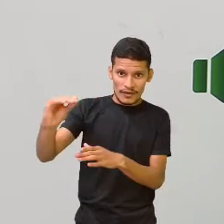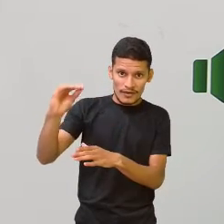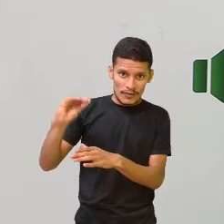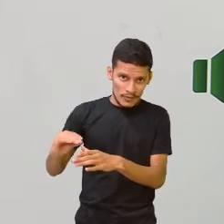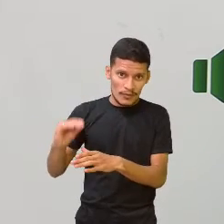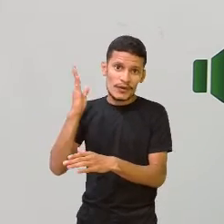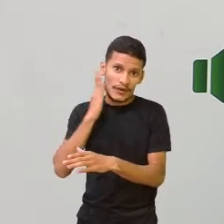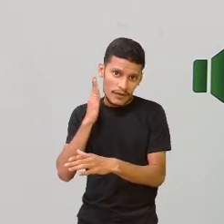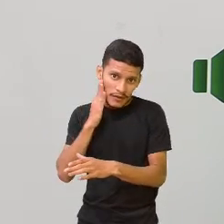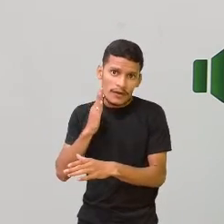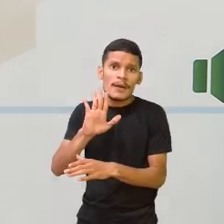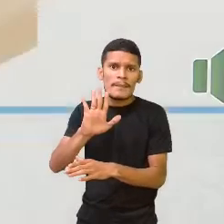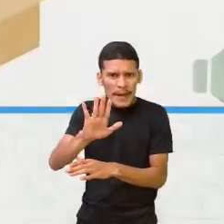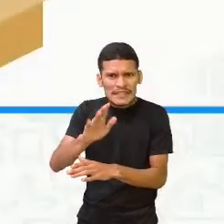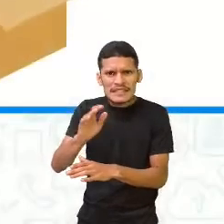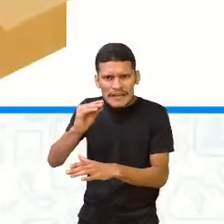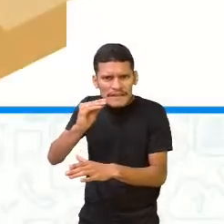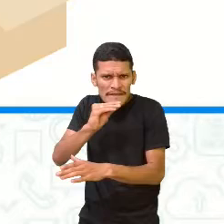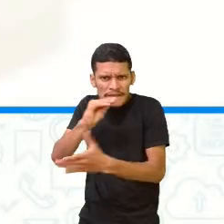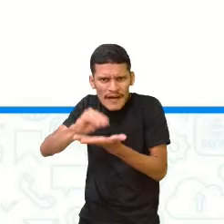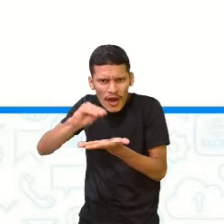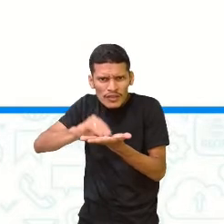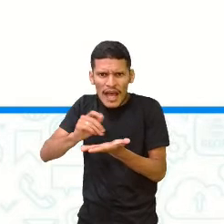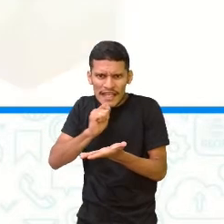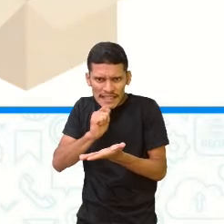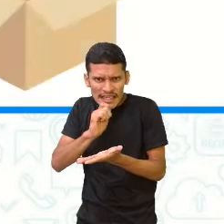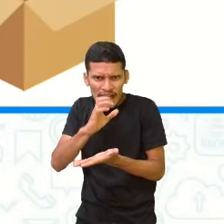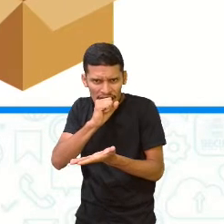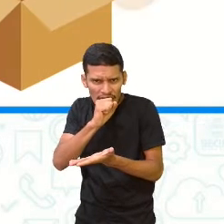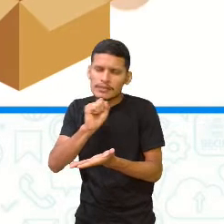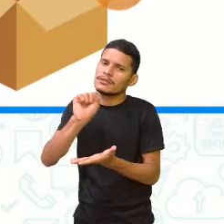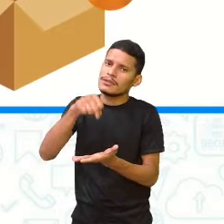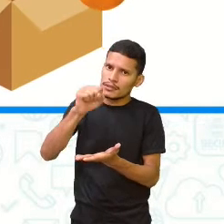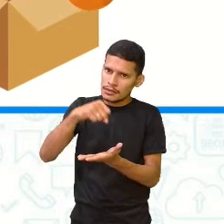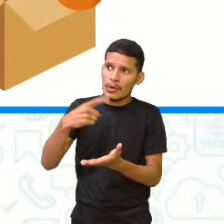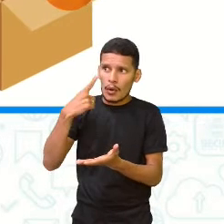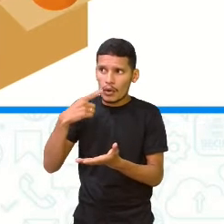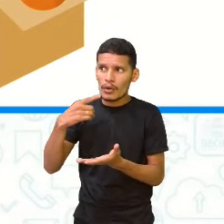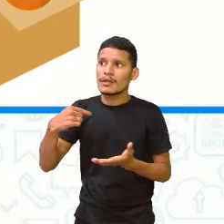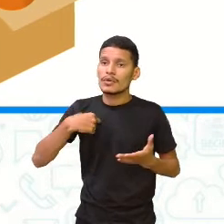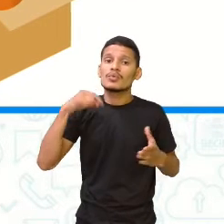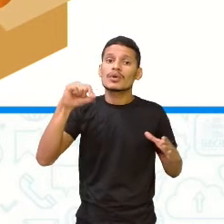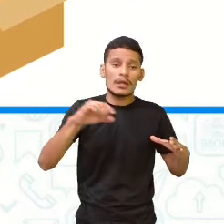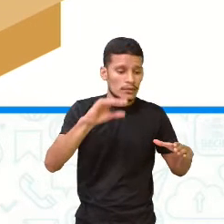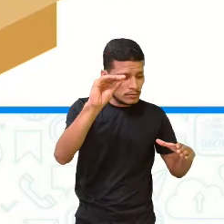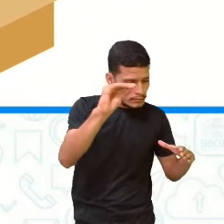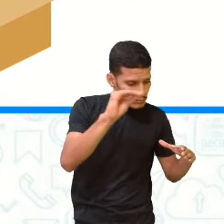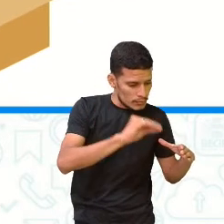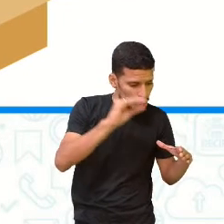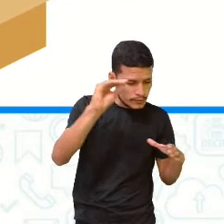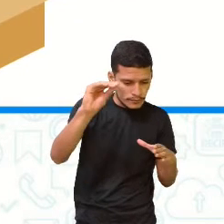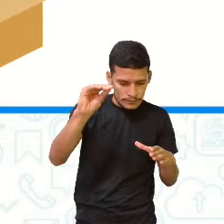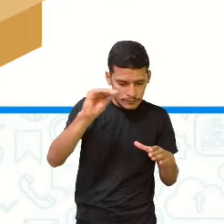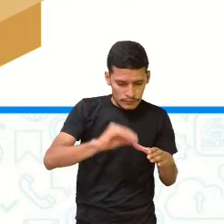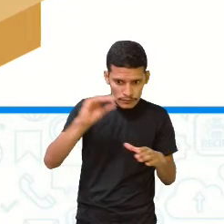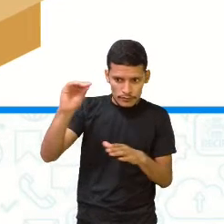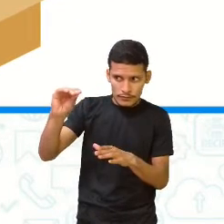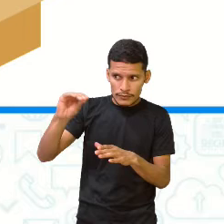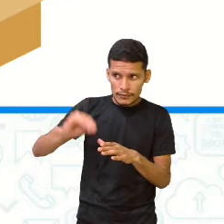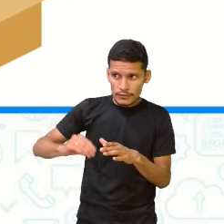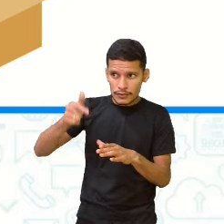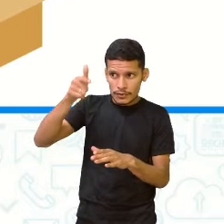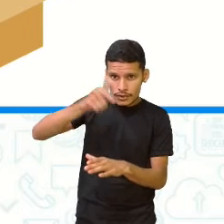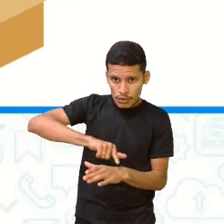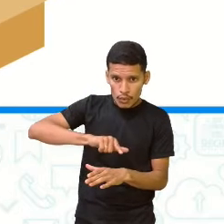E aí? Ainda sobrou laranja? Sobrou laranja sim. Eu coloquei de novo nas